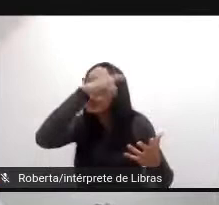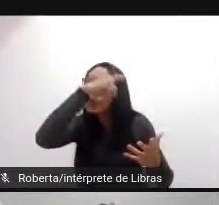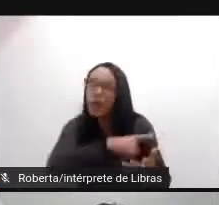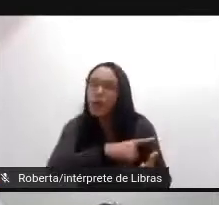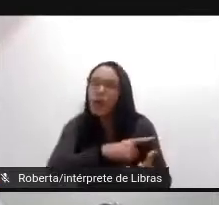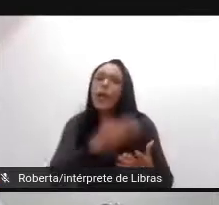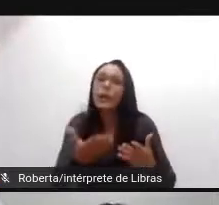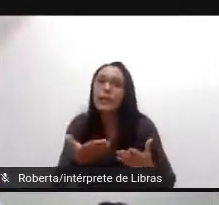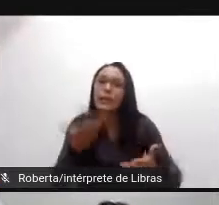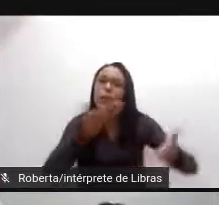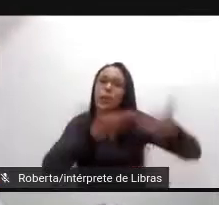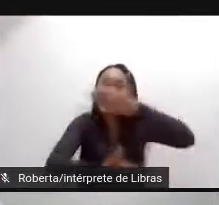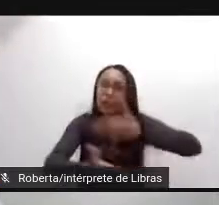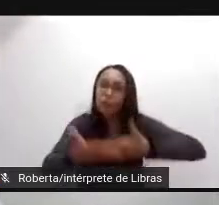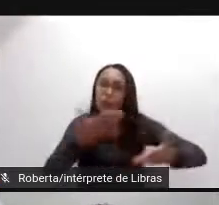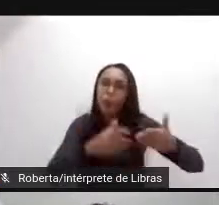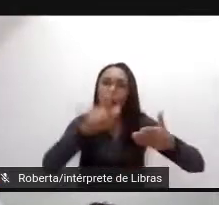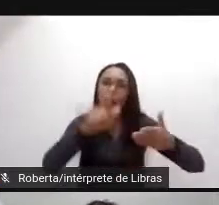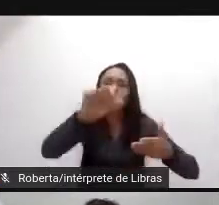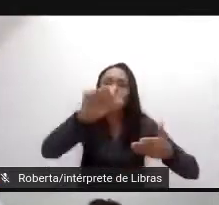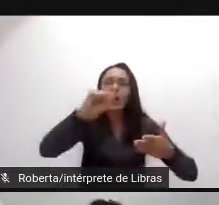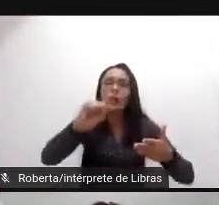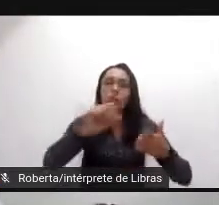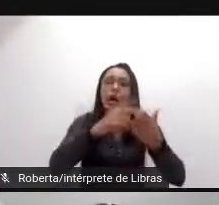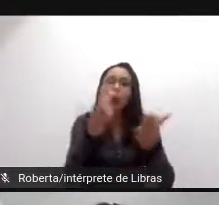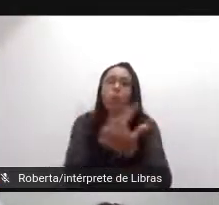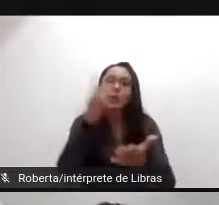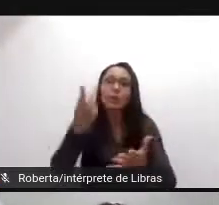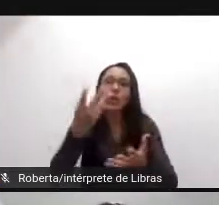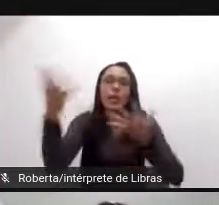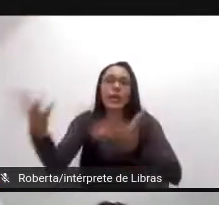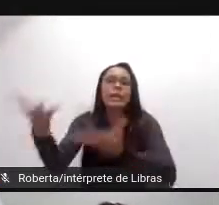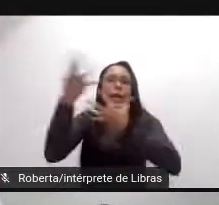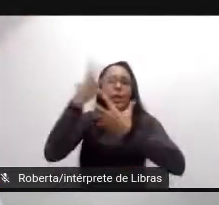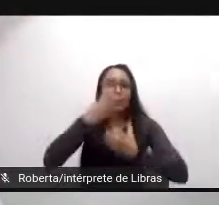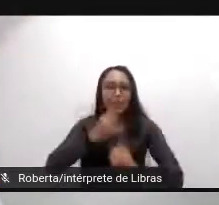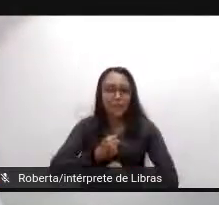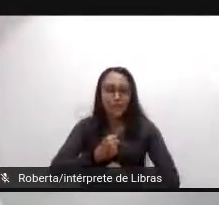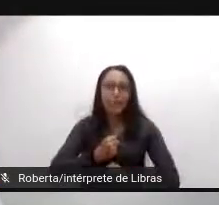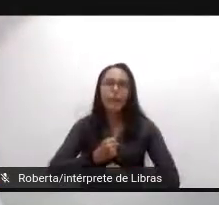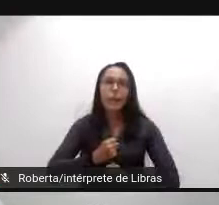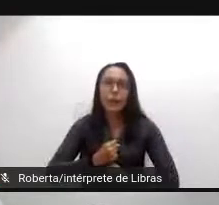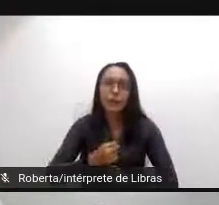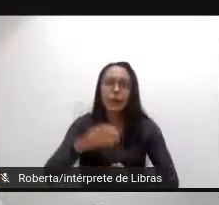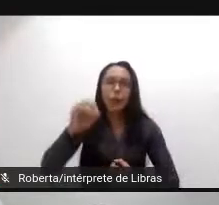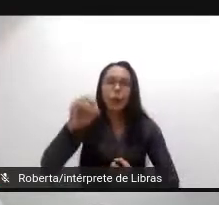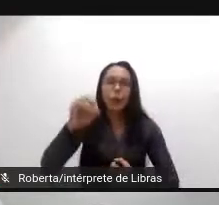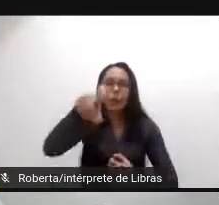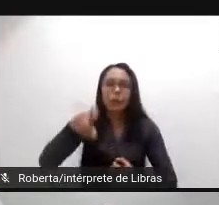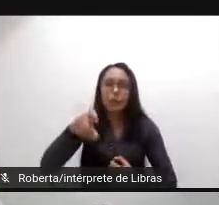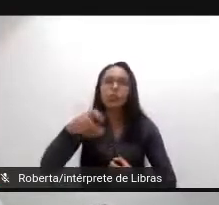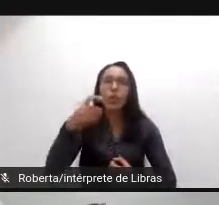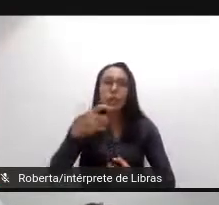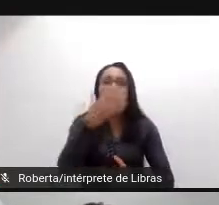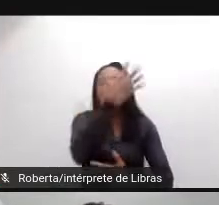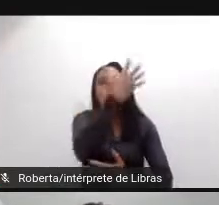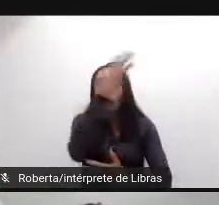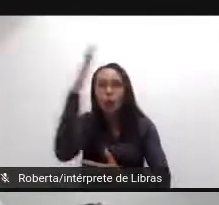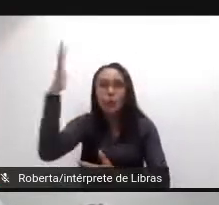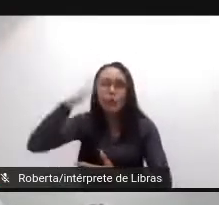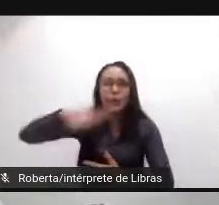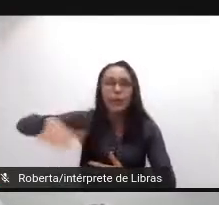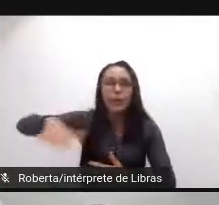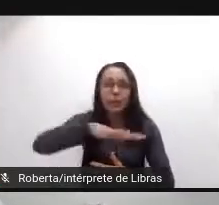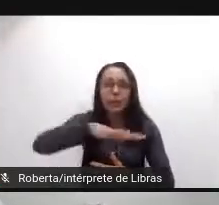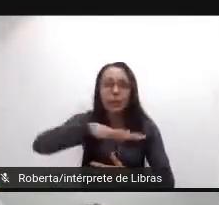troca gasosa acontecer, da gente receber o oxigênio do ar ambiente. Então, nessas situações mais graves da